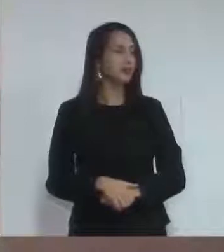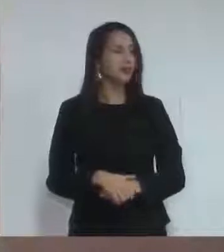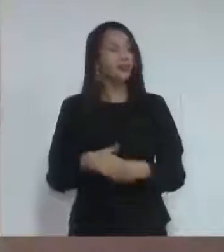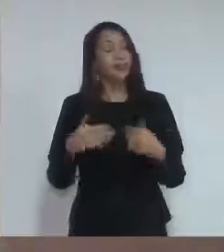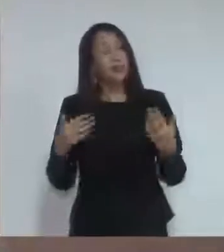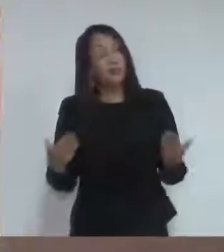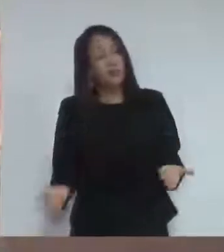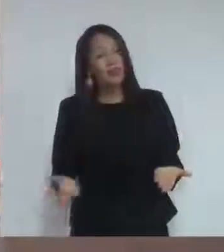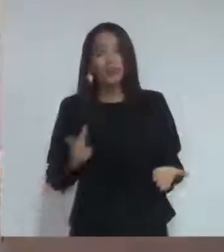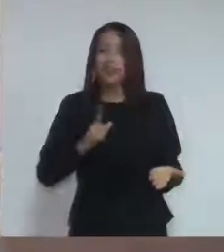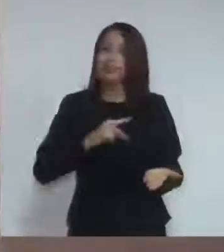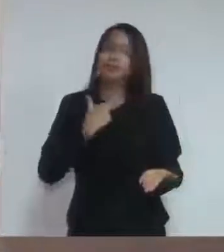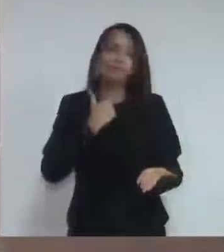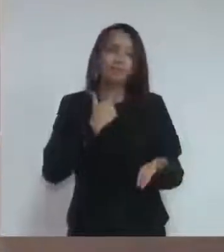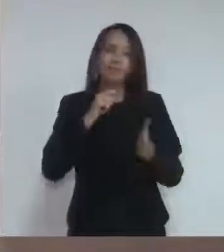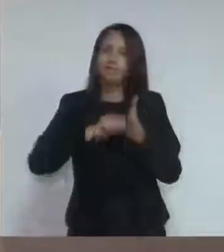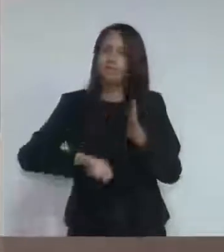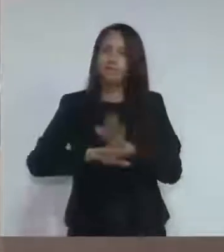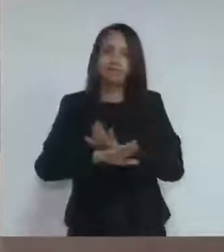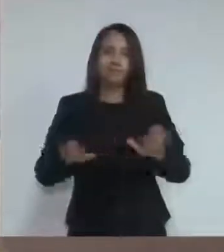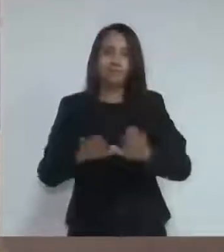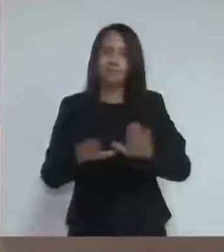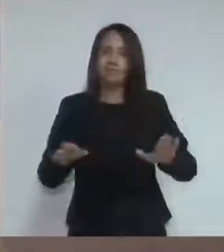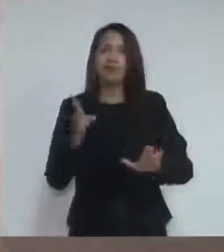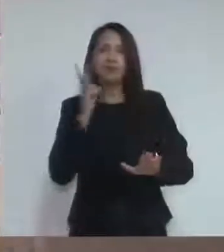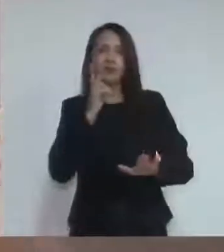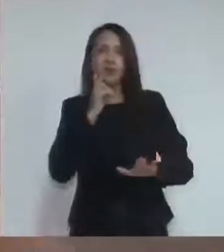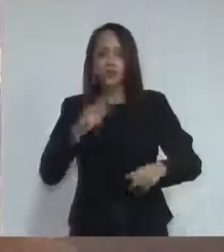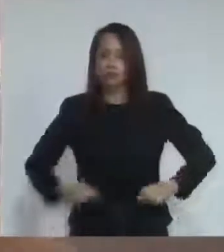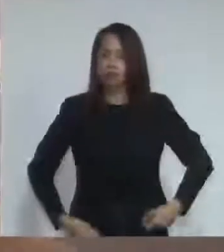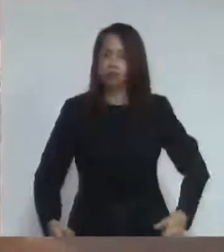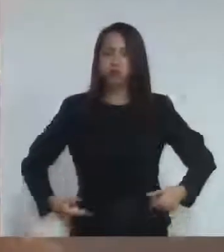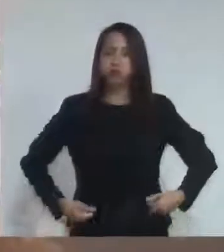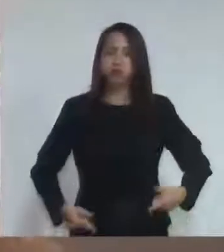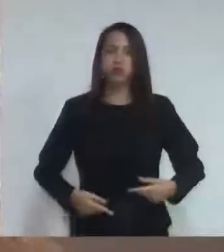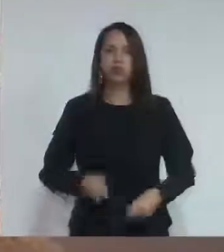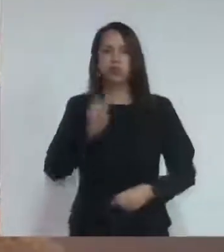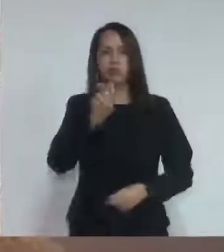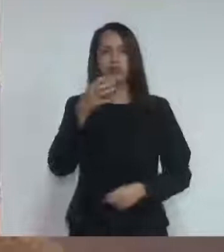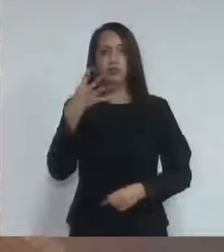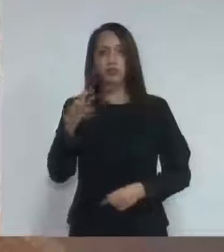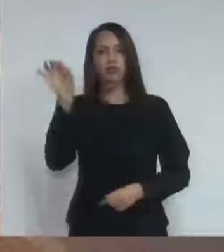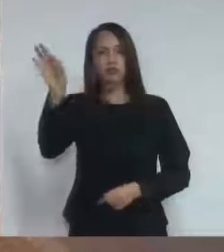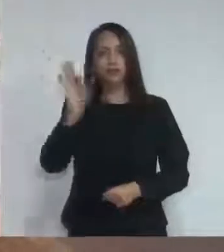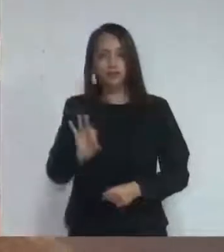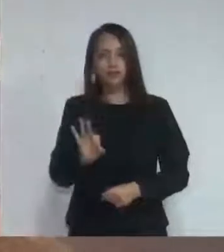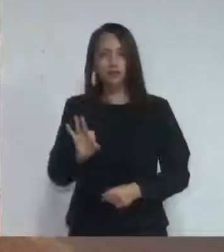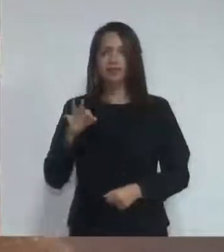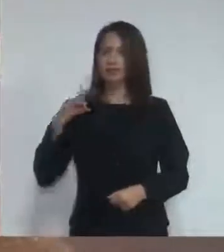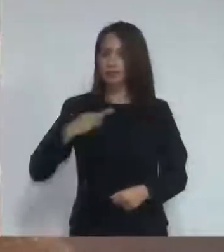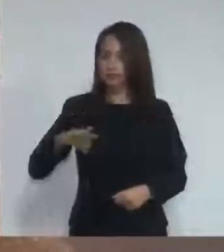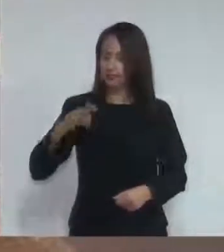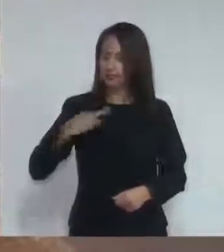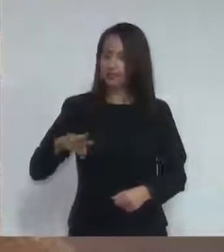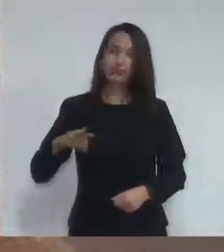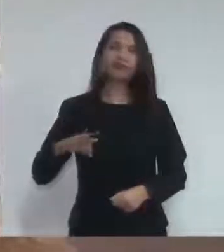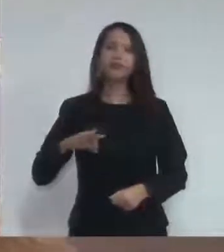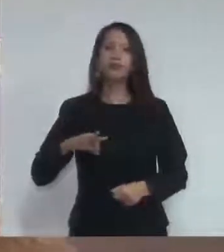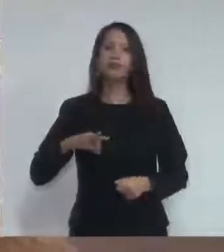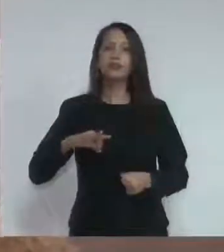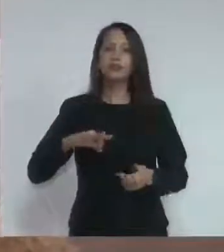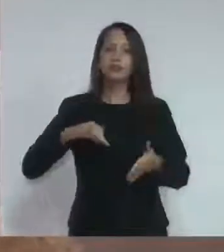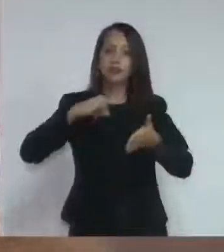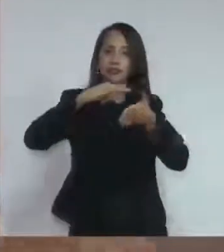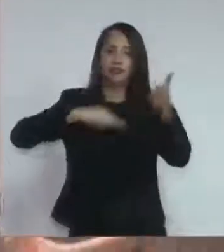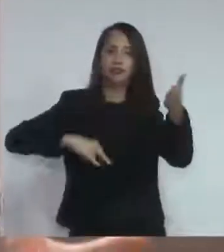Ah, mas não pode contratar mais, porque Vinhedo já está gastando 54% do seu salário em folha de